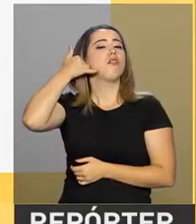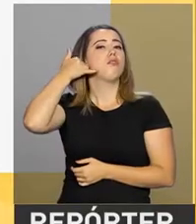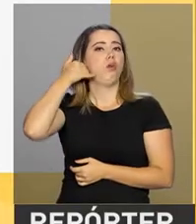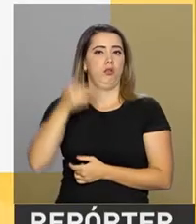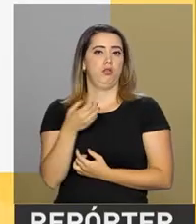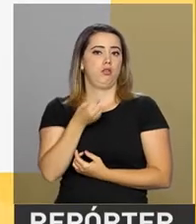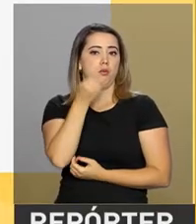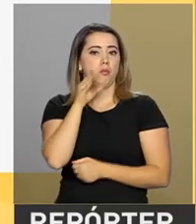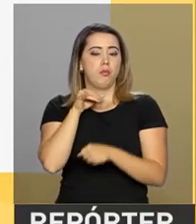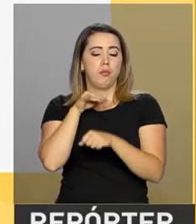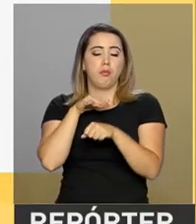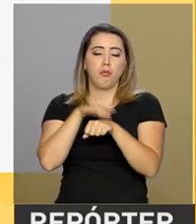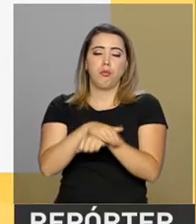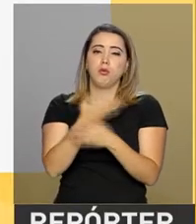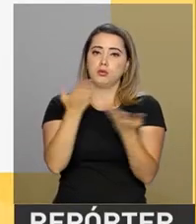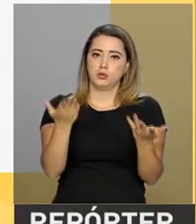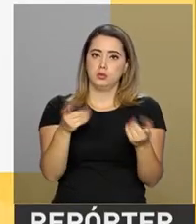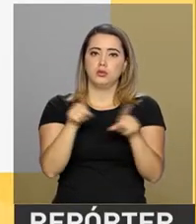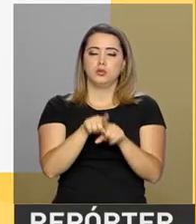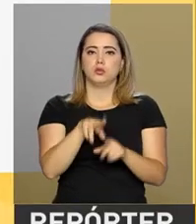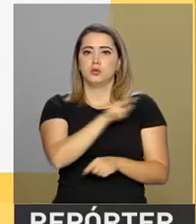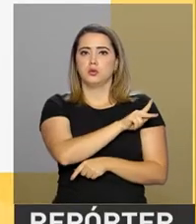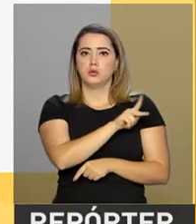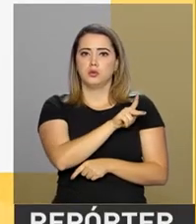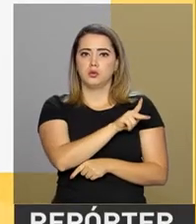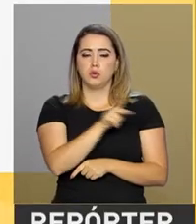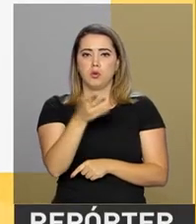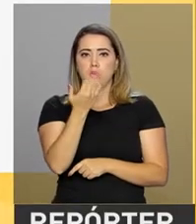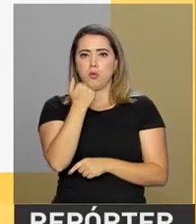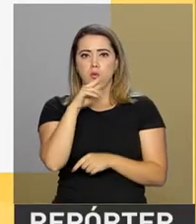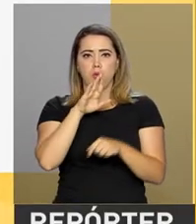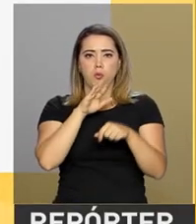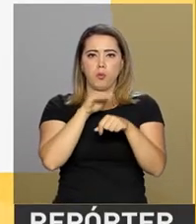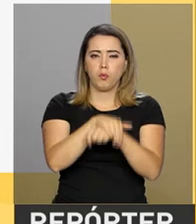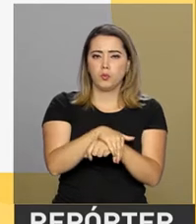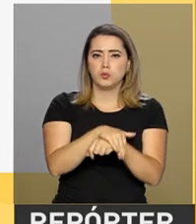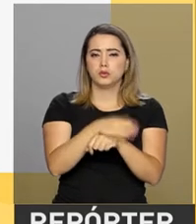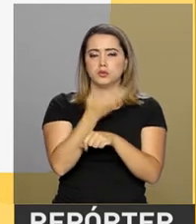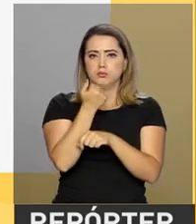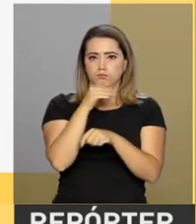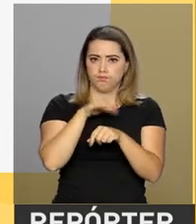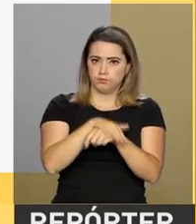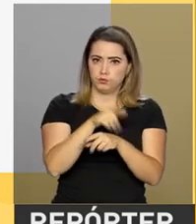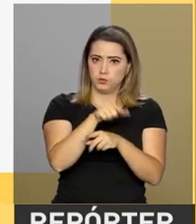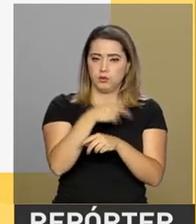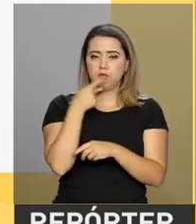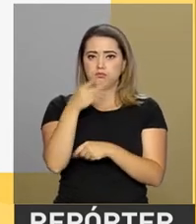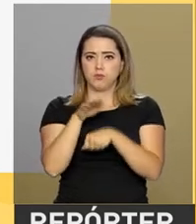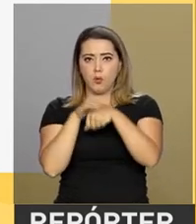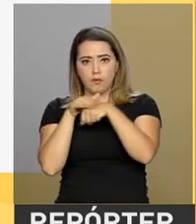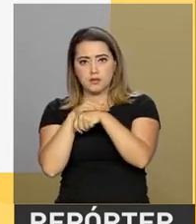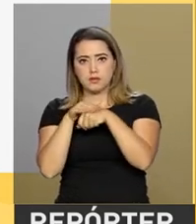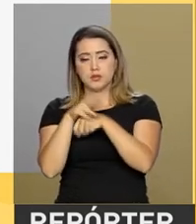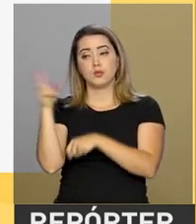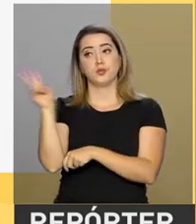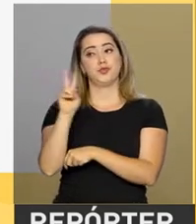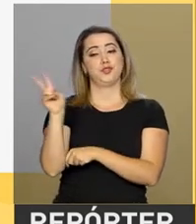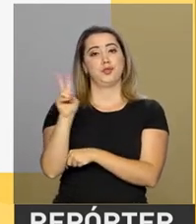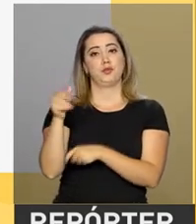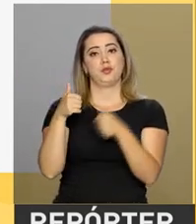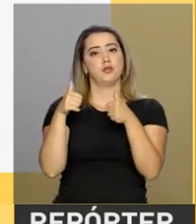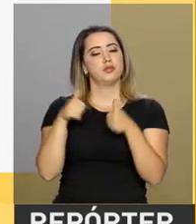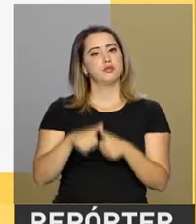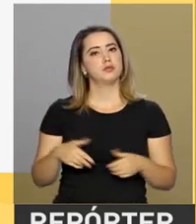gabriela neste jantar do shell tv devem conversar sobre a situação da guiné com ela também para o presidente